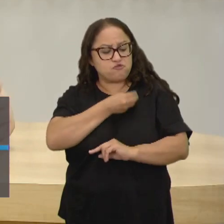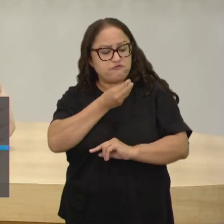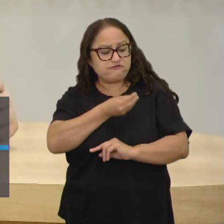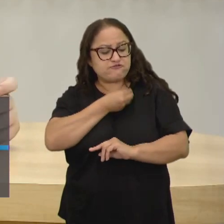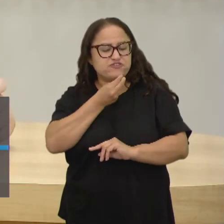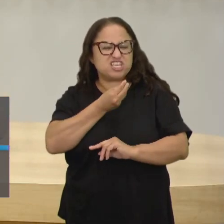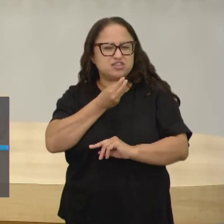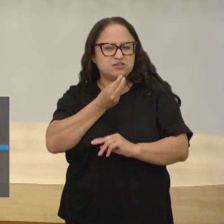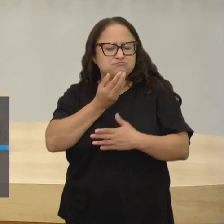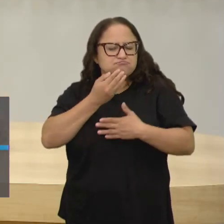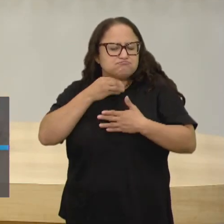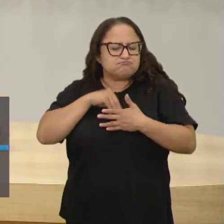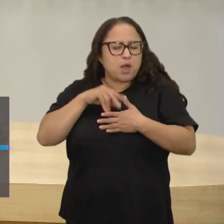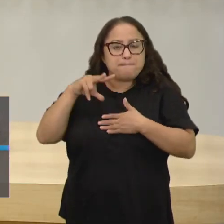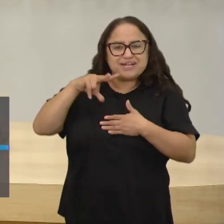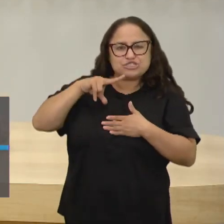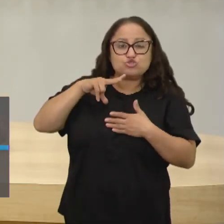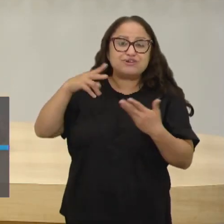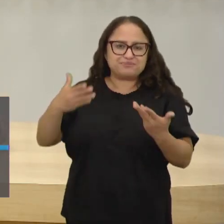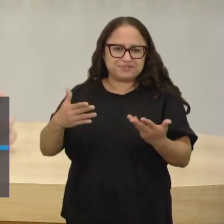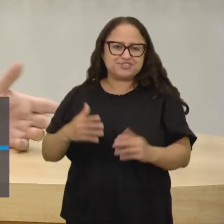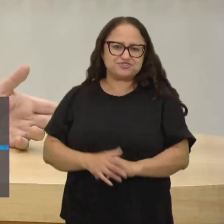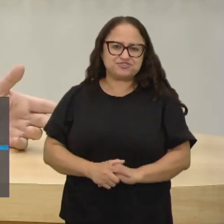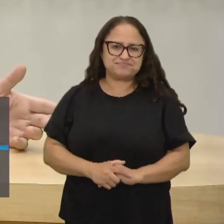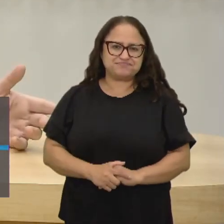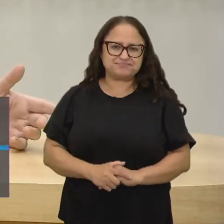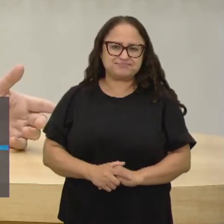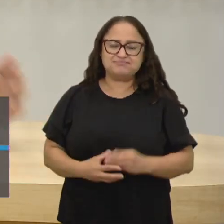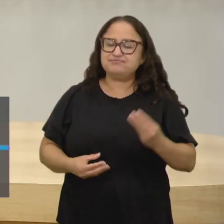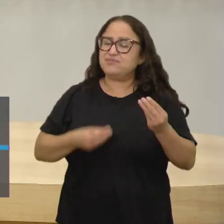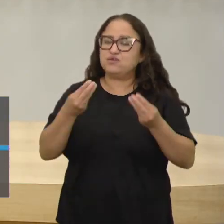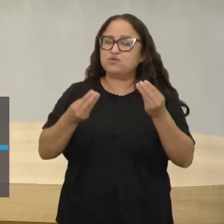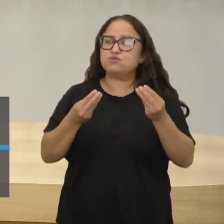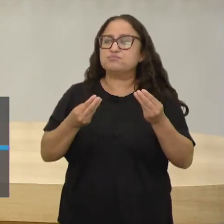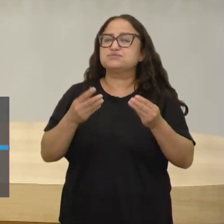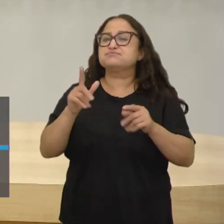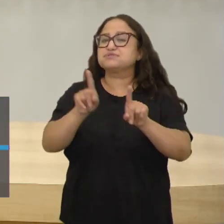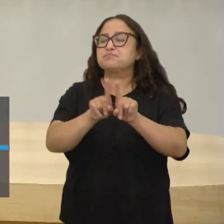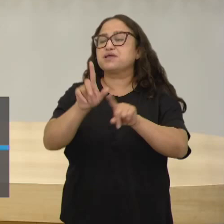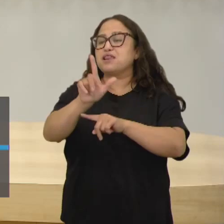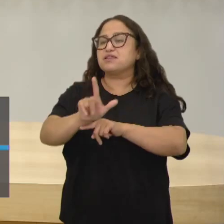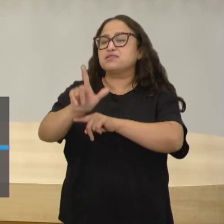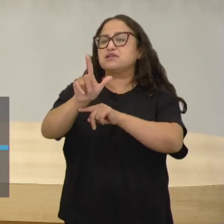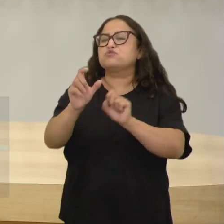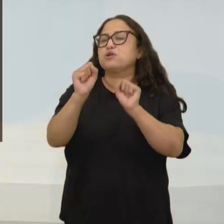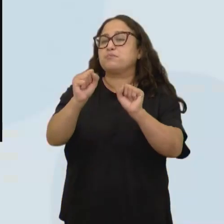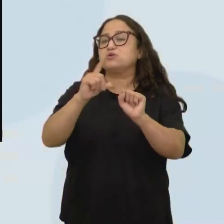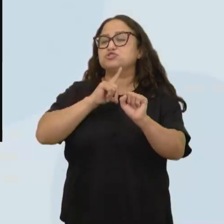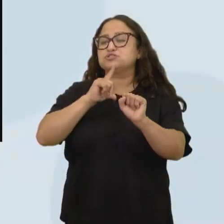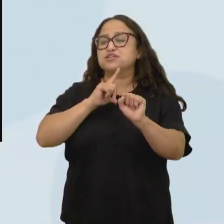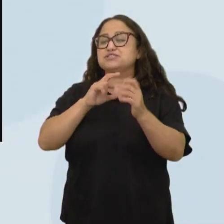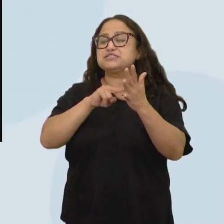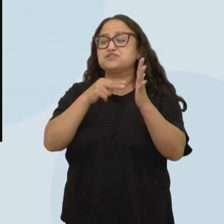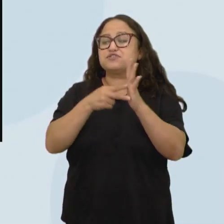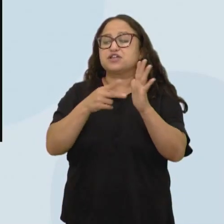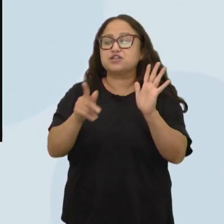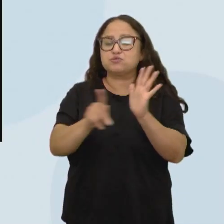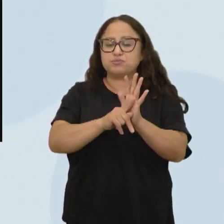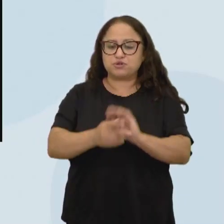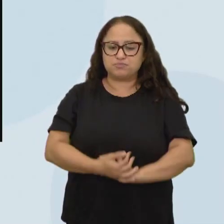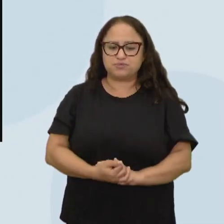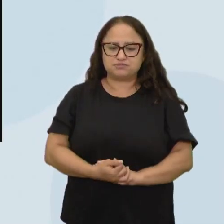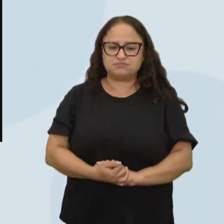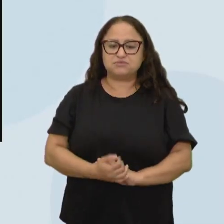muito intimamente, né, com a literatura. Aí, pessoal, vejam aí na tela. No